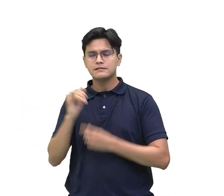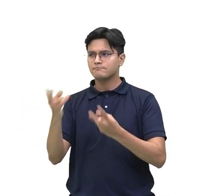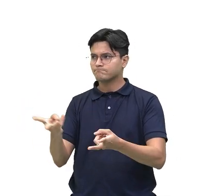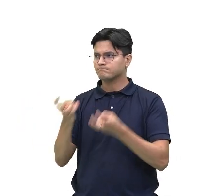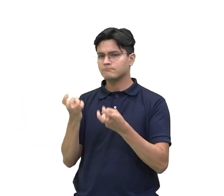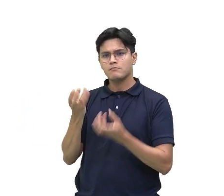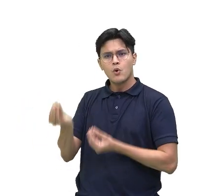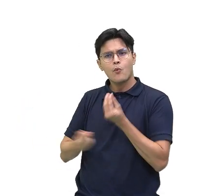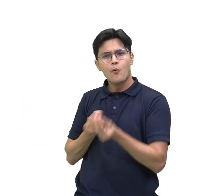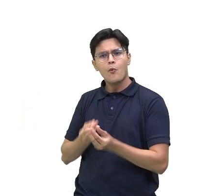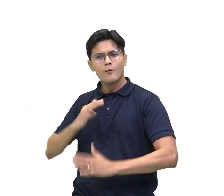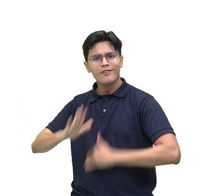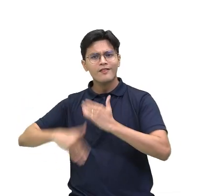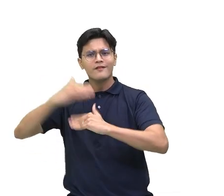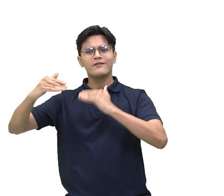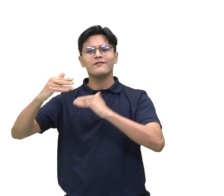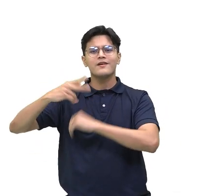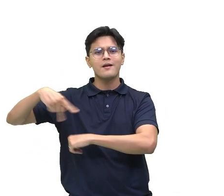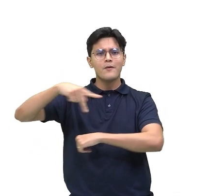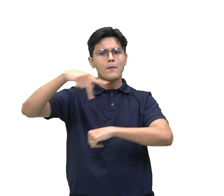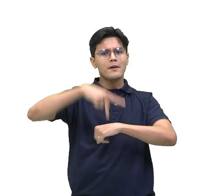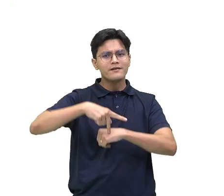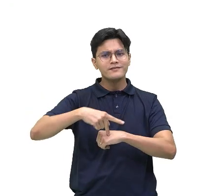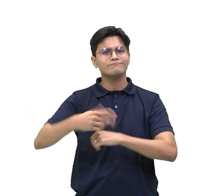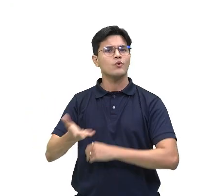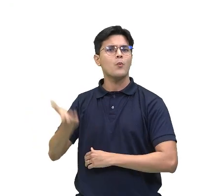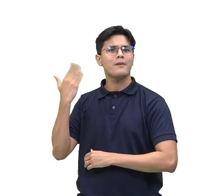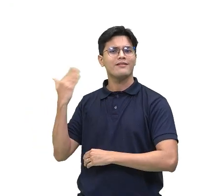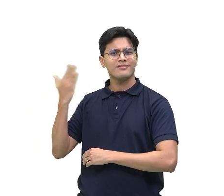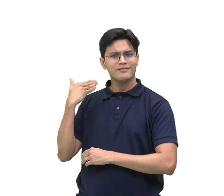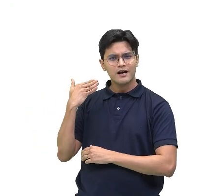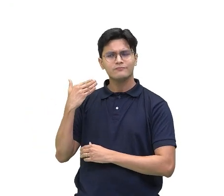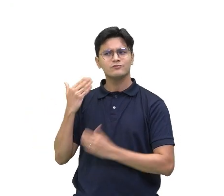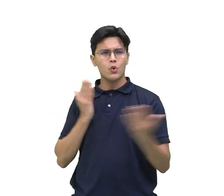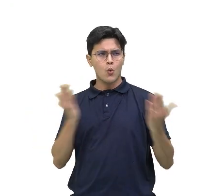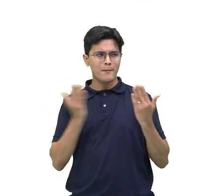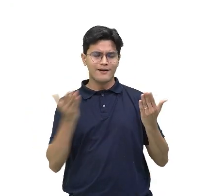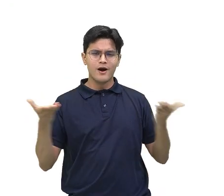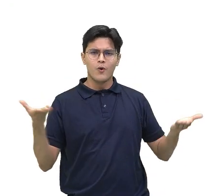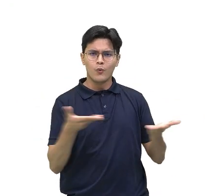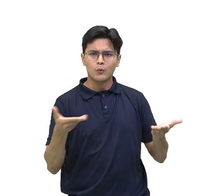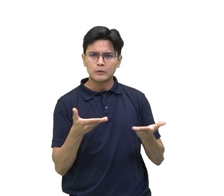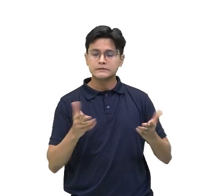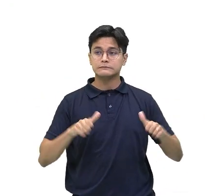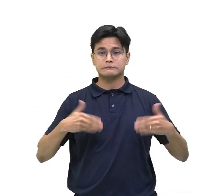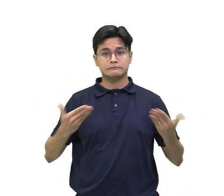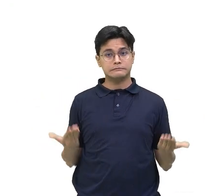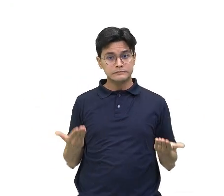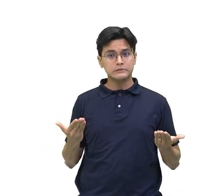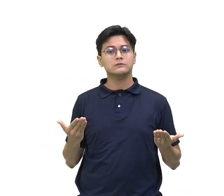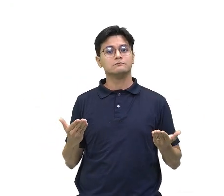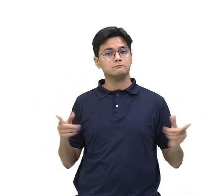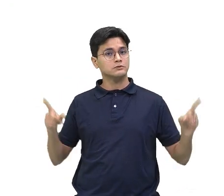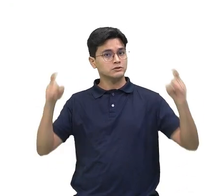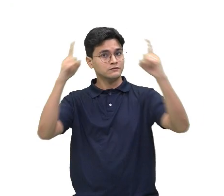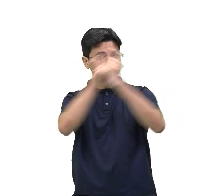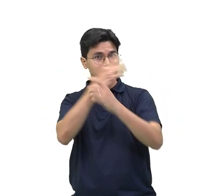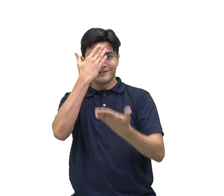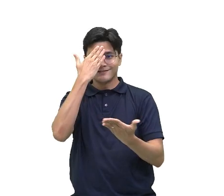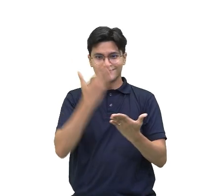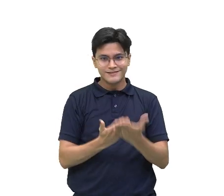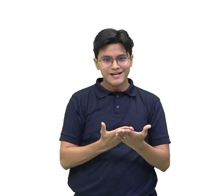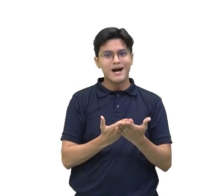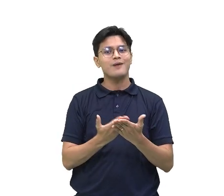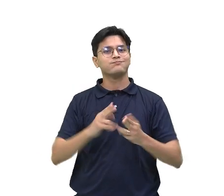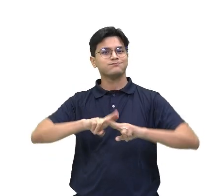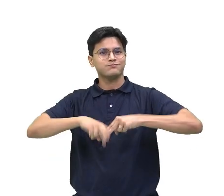países atualmente, do que eles eram, a gente acaba não acreditando pela potência que eles